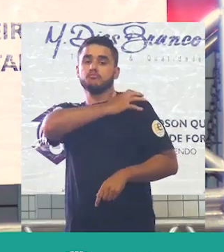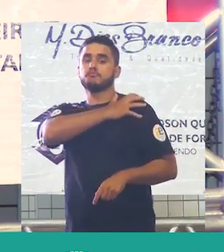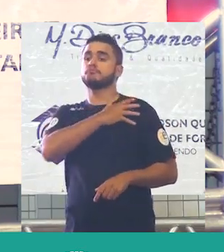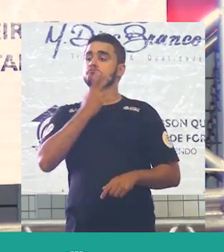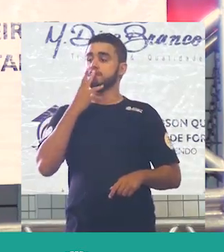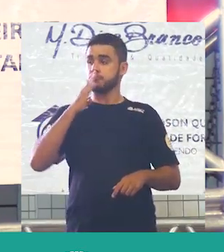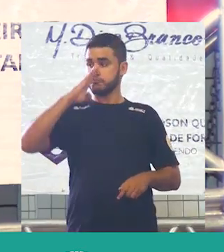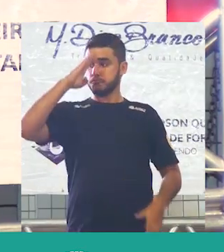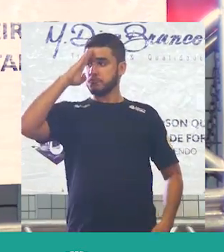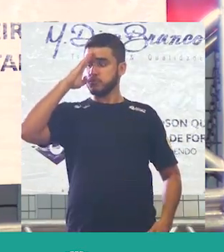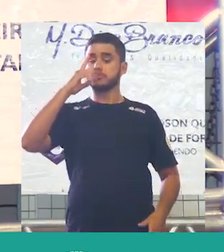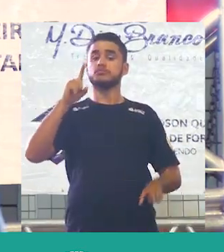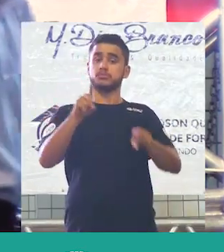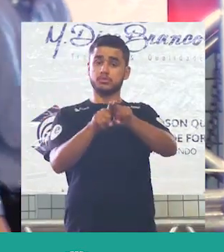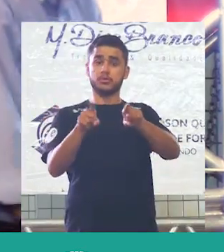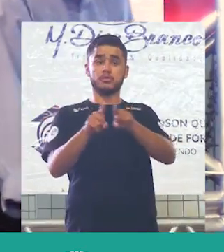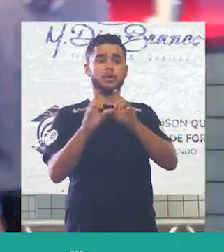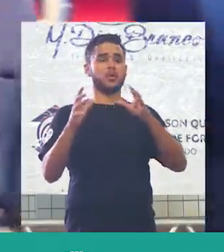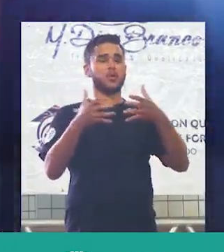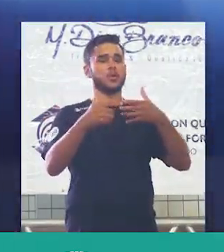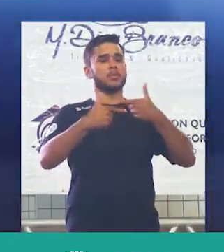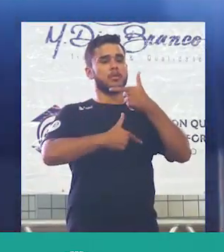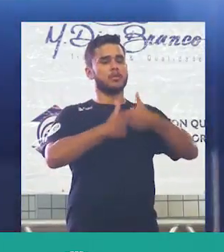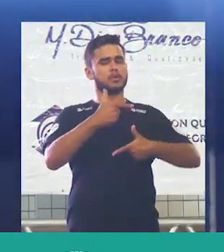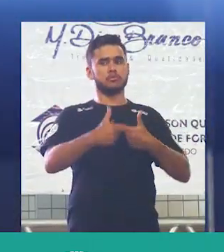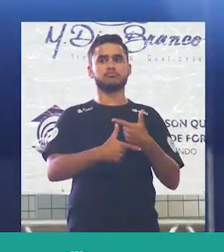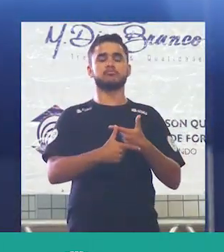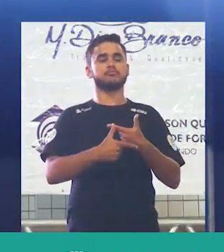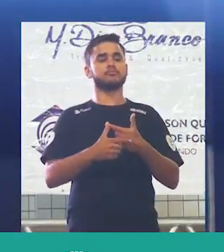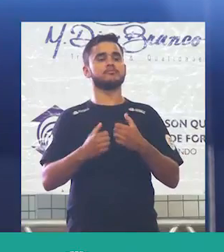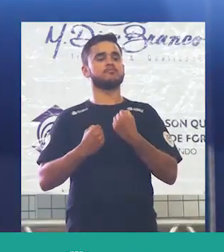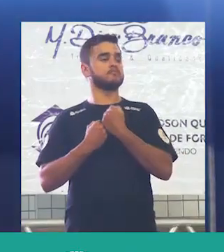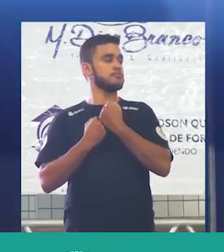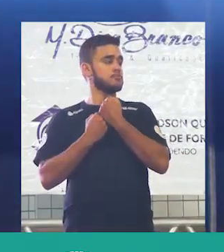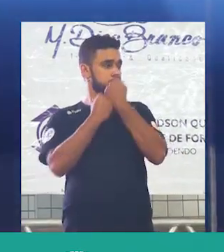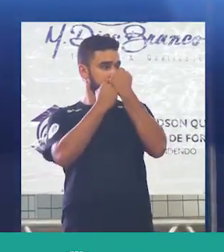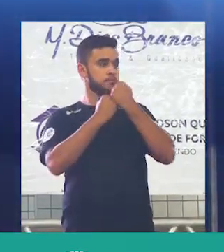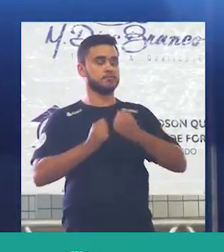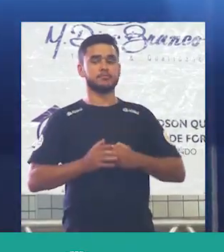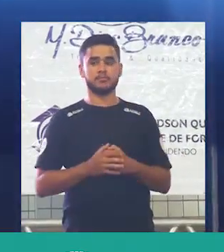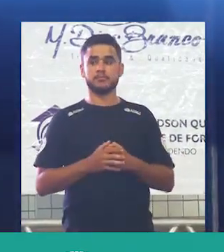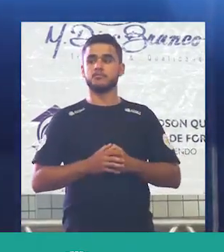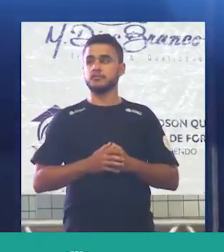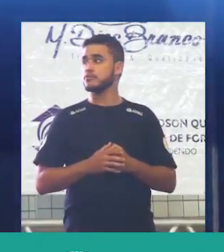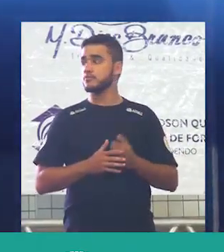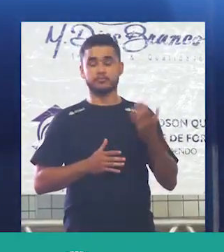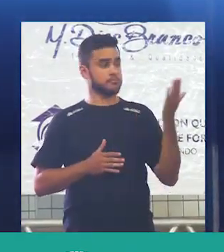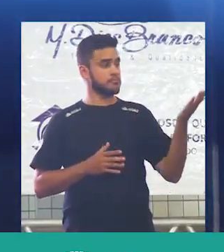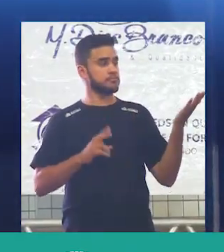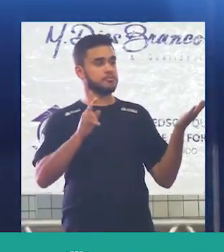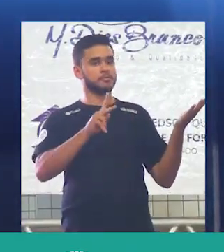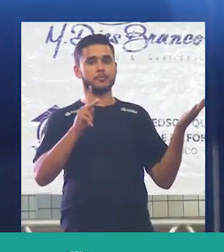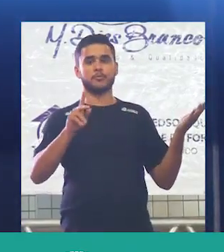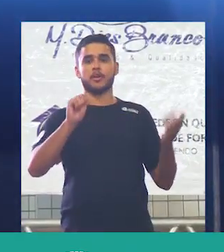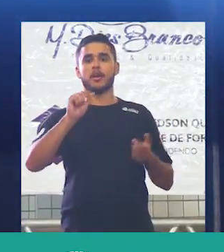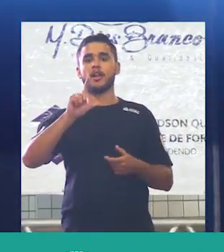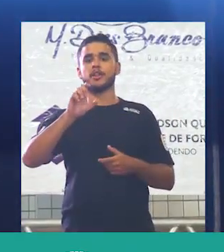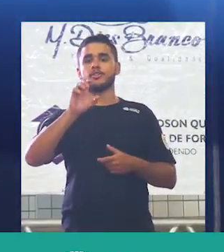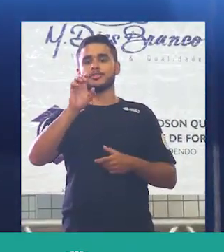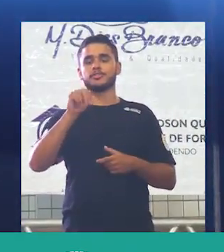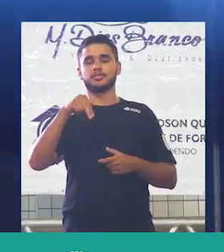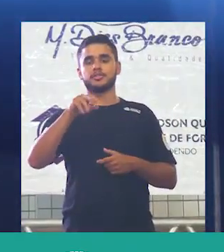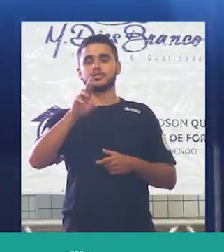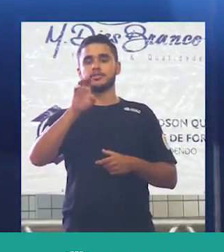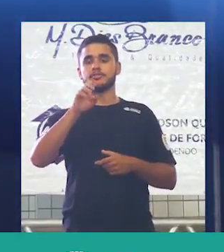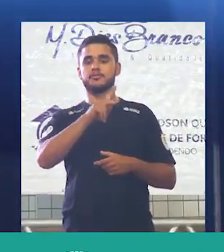e pelos trabalhadores. Professor Alexandre, muito bem-vindo. Daqui a pouco aí vocês vão ver o que é uma aula de matemática,